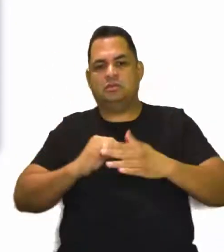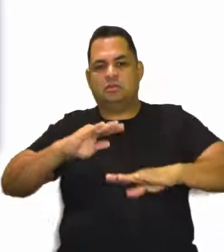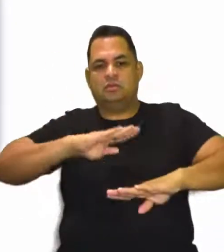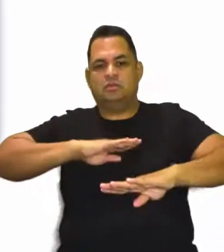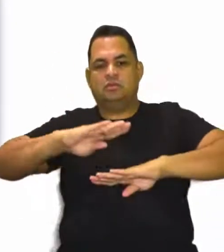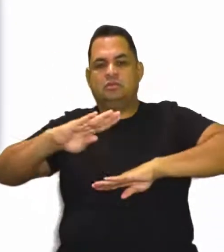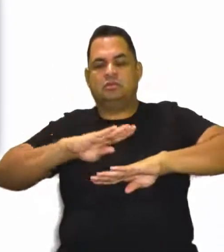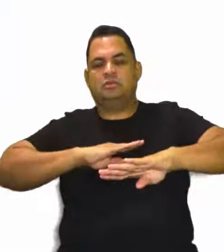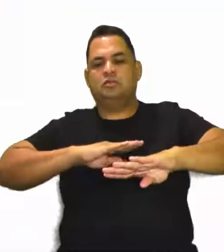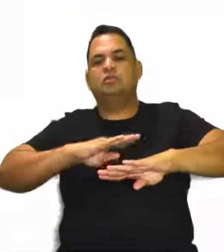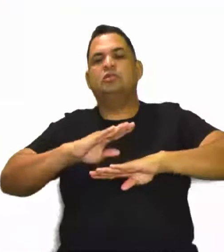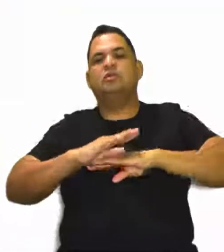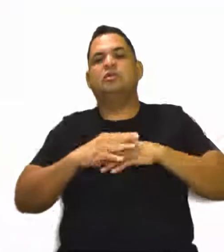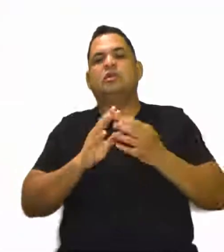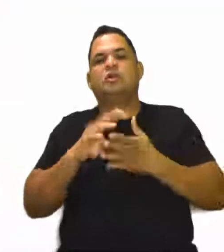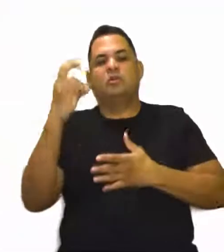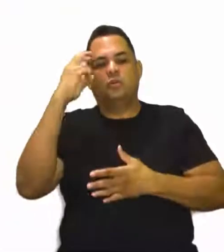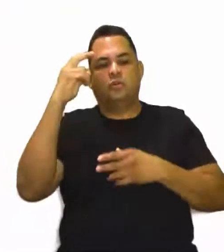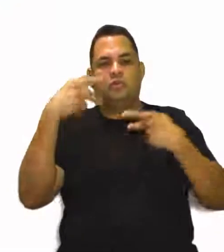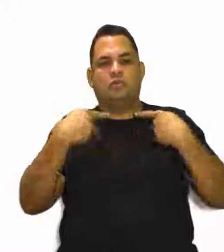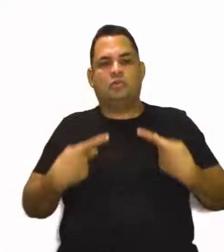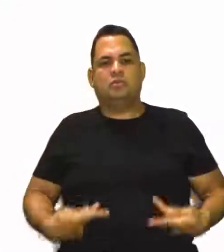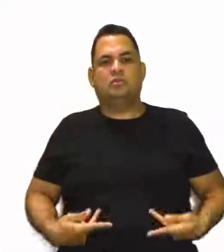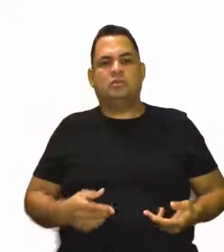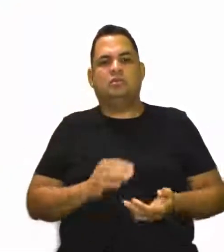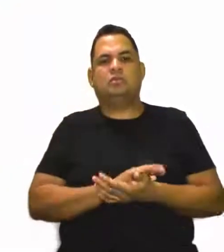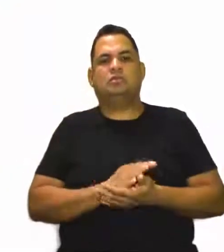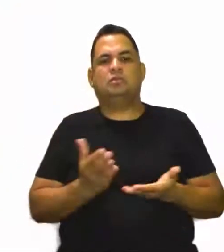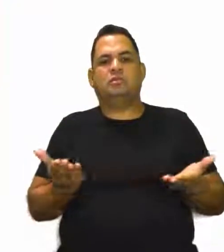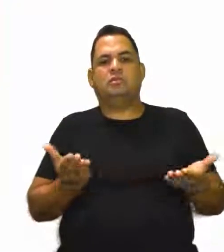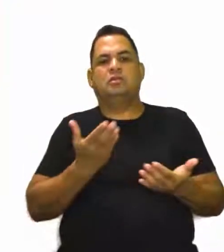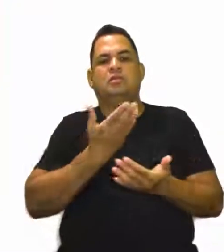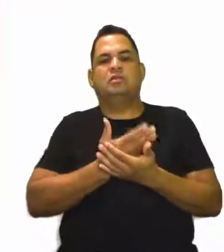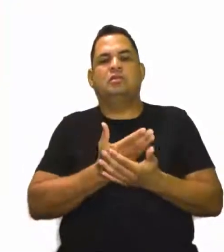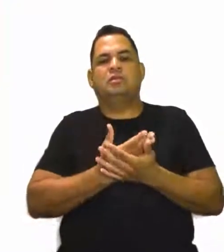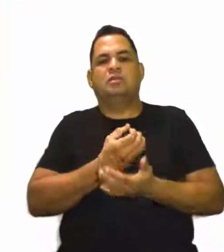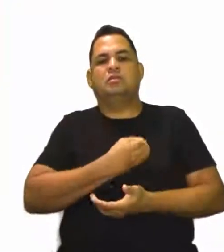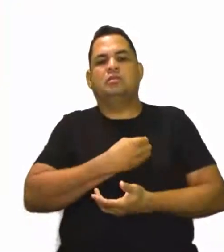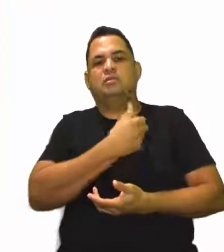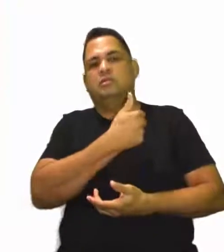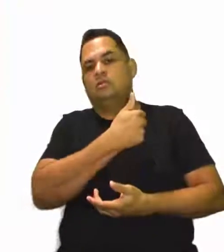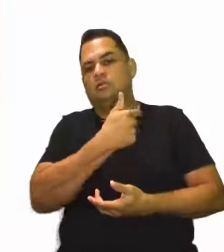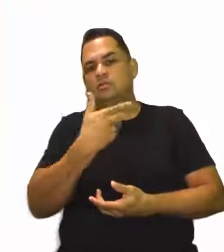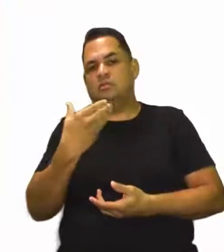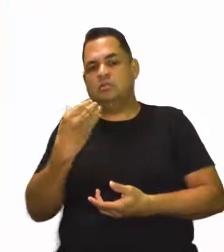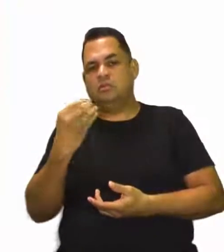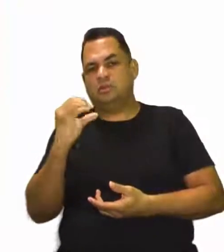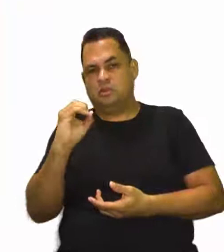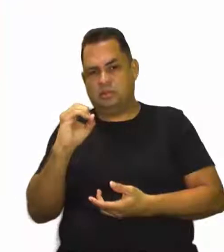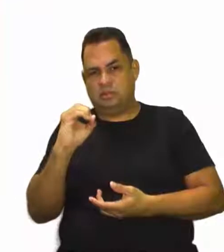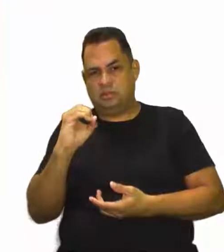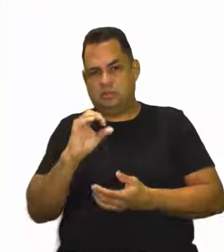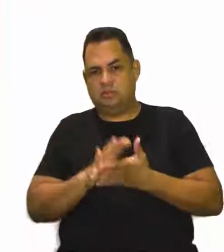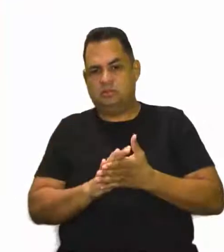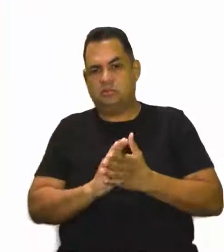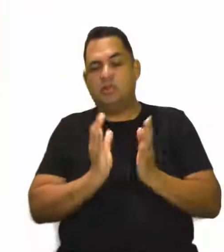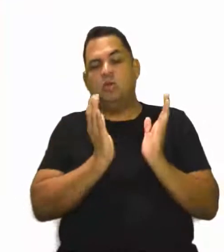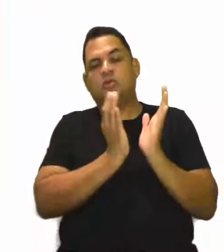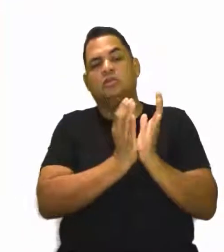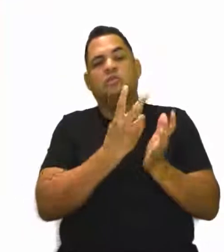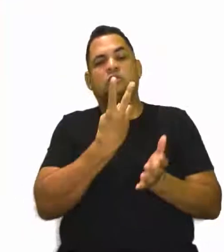corporal. Então vamos lá. Primeira aula, que foi a aula 10, essa foi nossa primeira aula da unidade